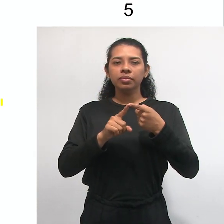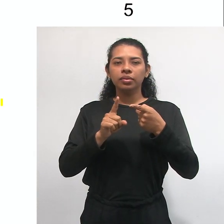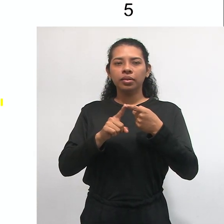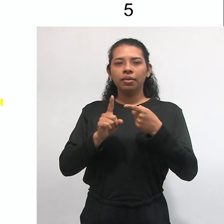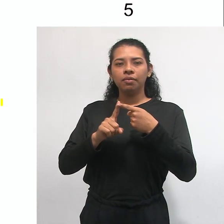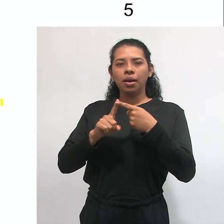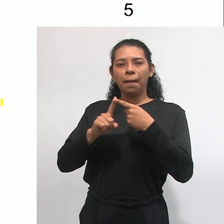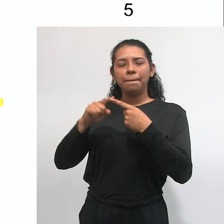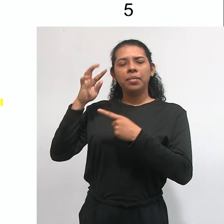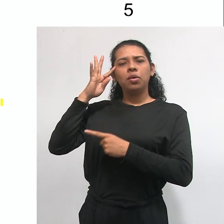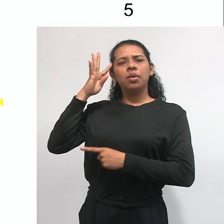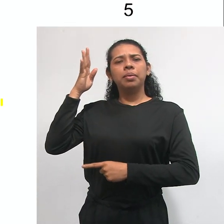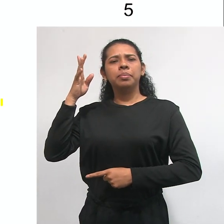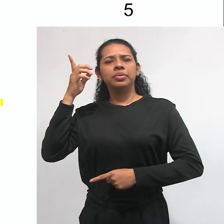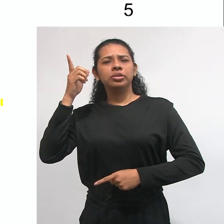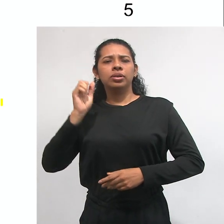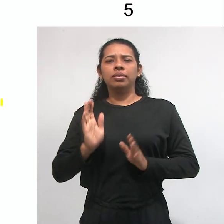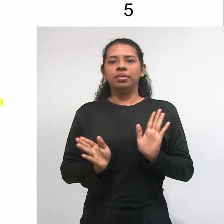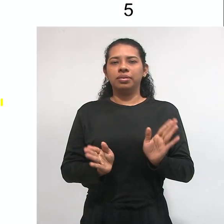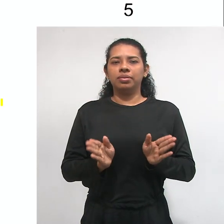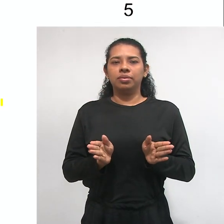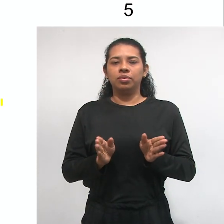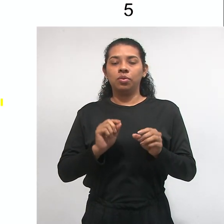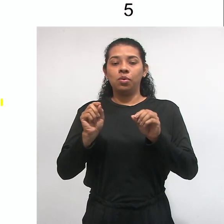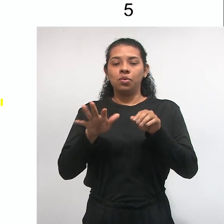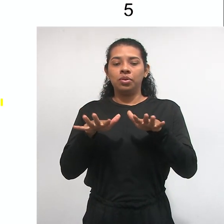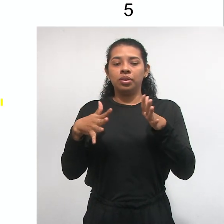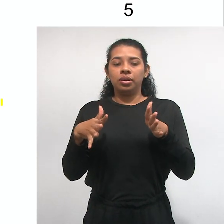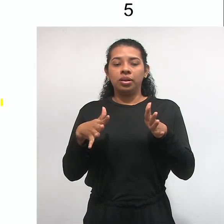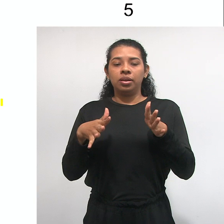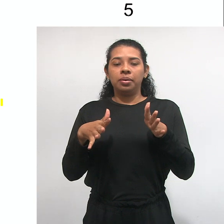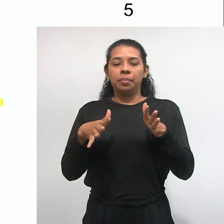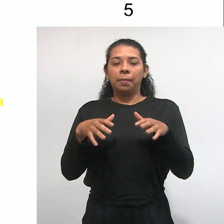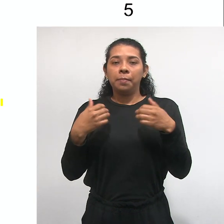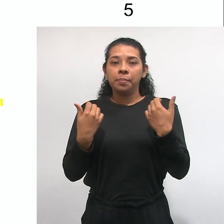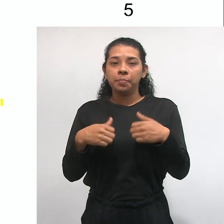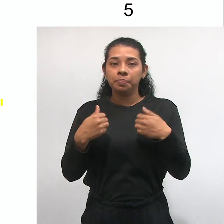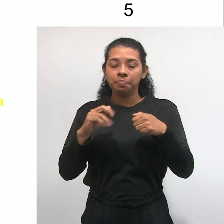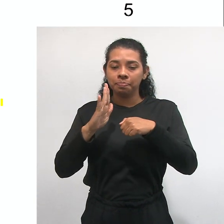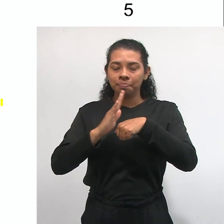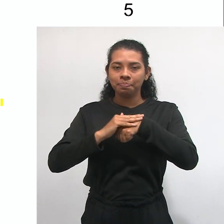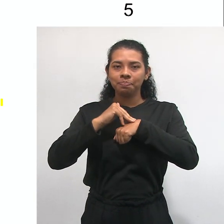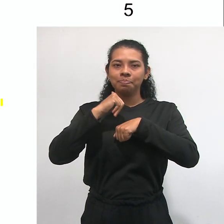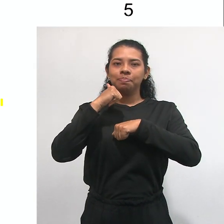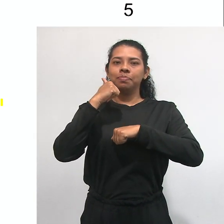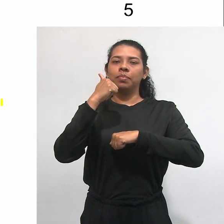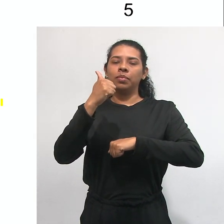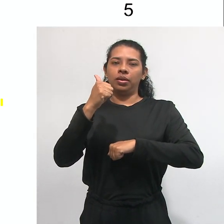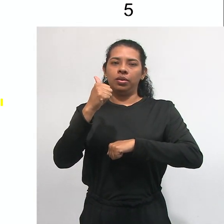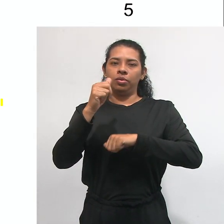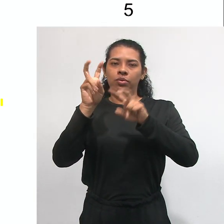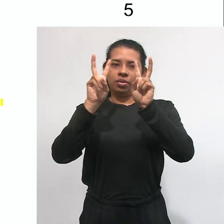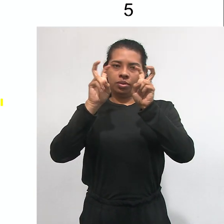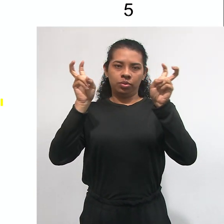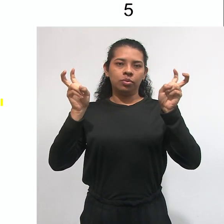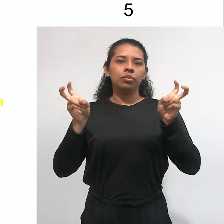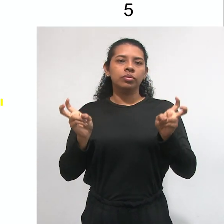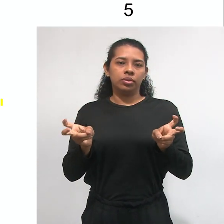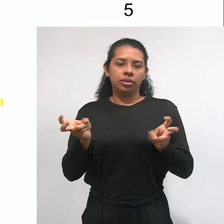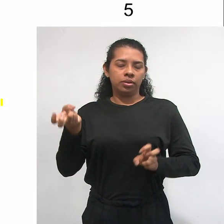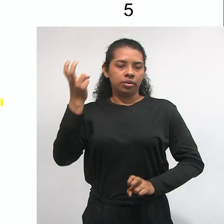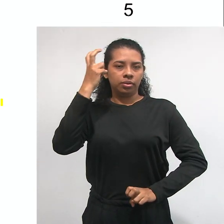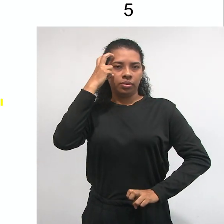quais os aspectos que precisam ser melhor desenvolvidos dentro do tema macro de cultura de